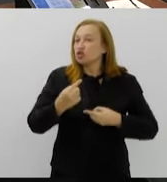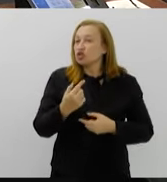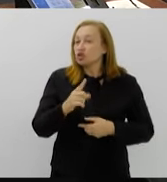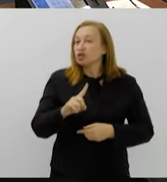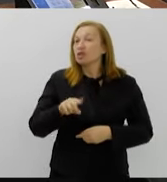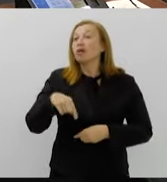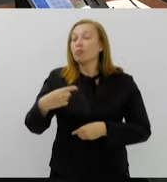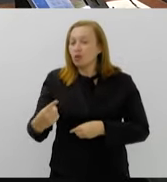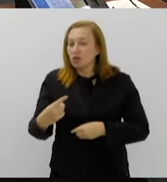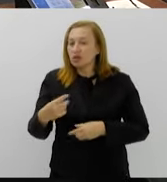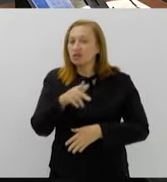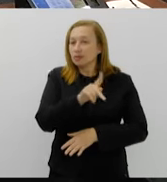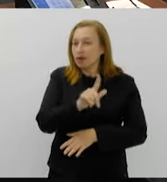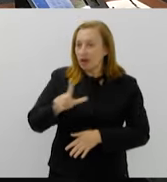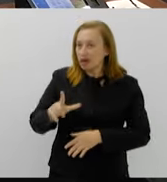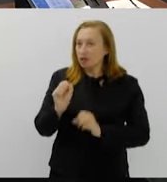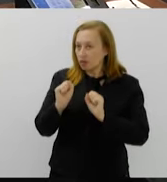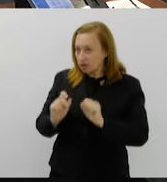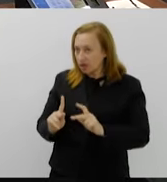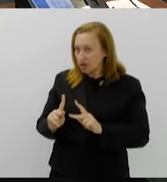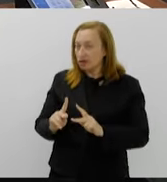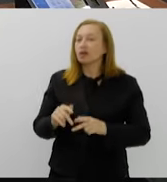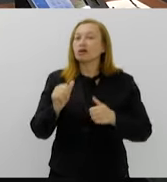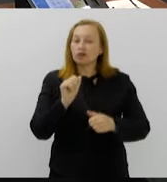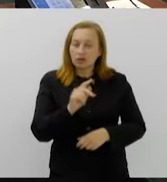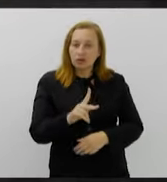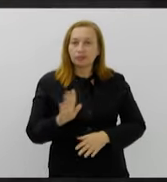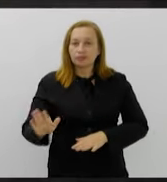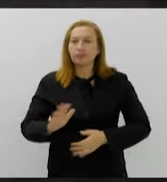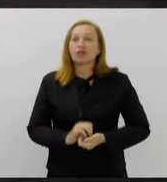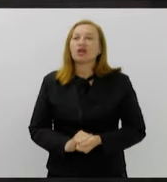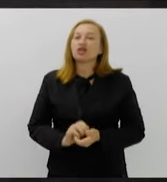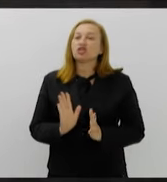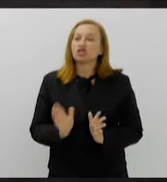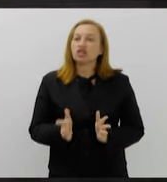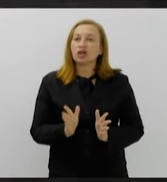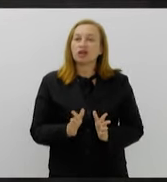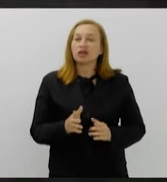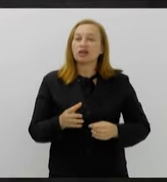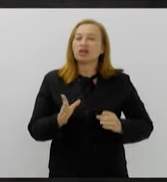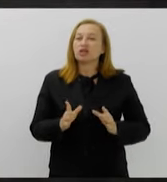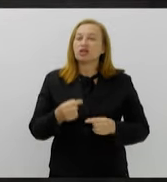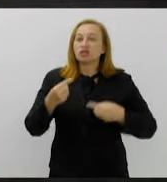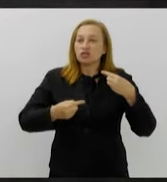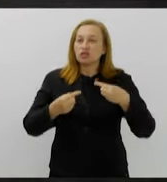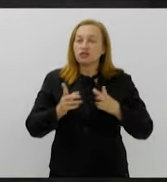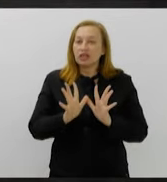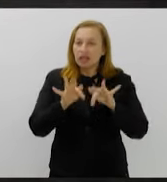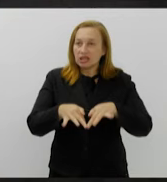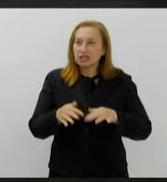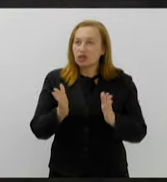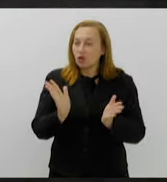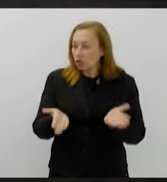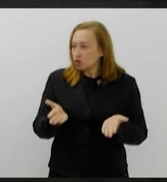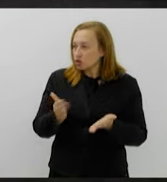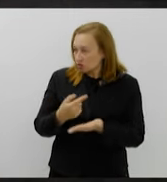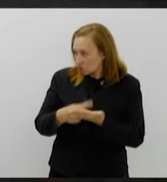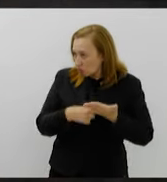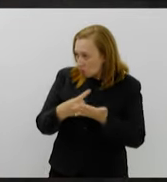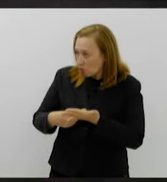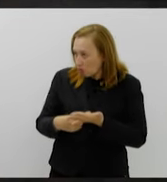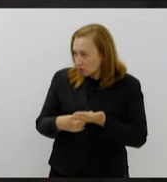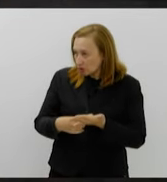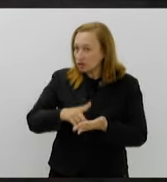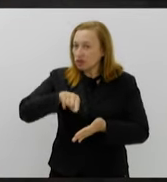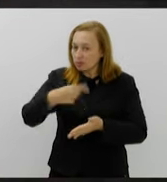registrando com a nossa posi Sem problema mas aí a gente já já fecha a questão hoje então daqui a pouco a gente